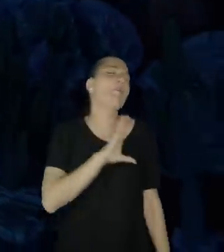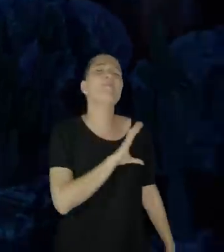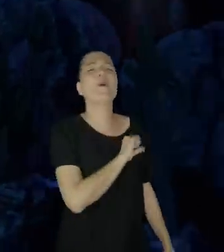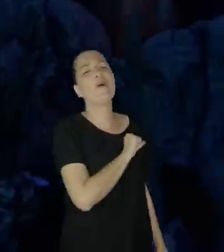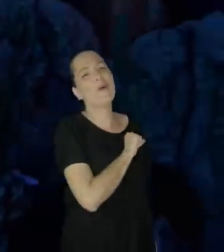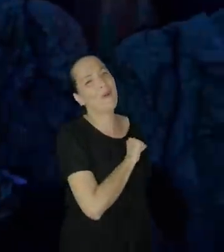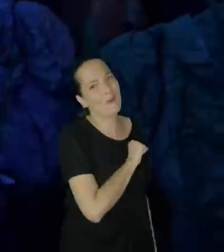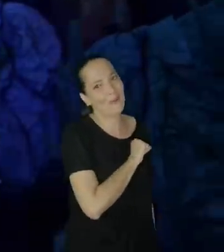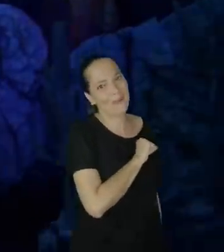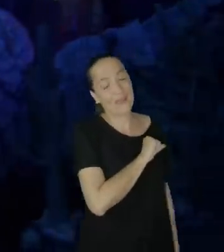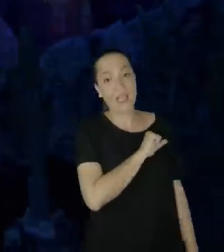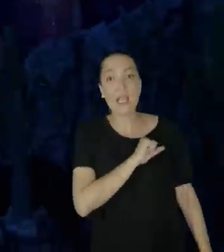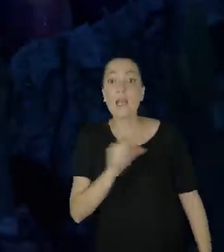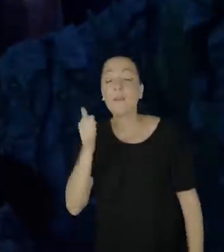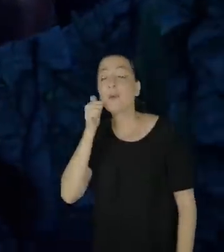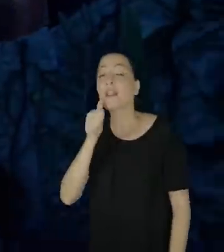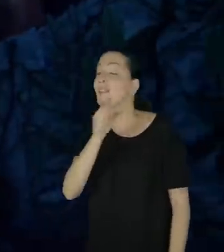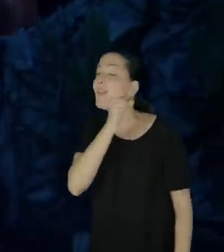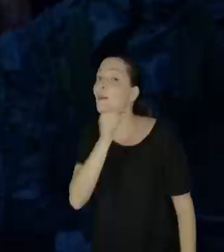Samaritana,